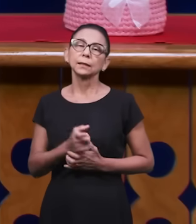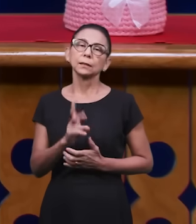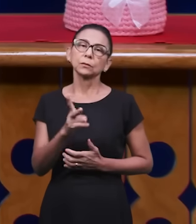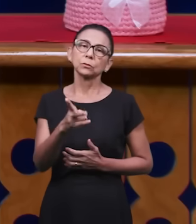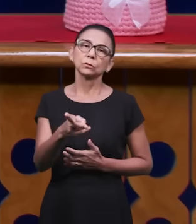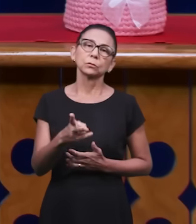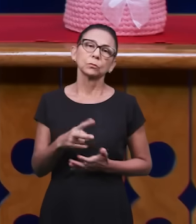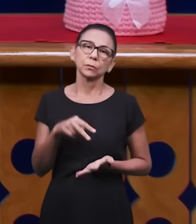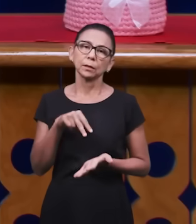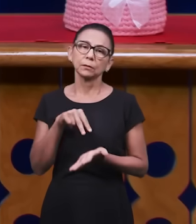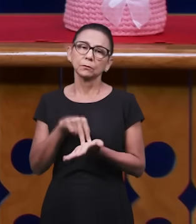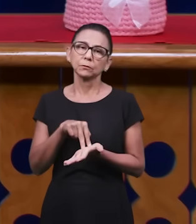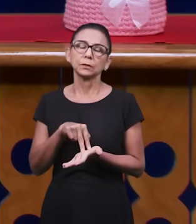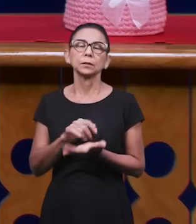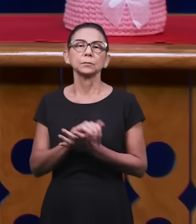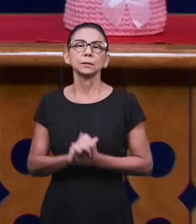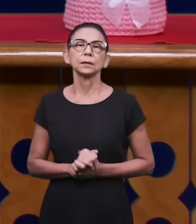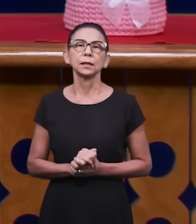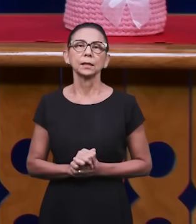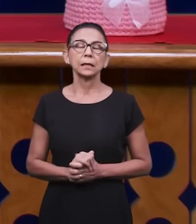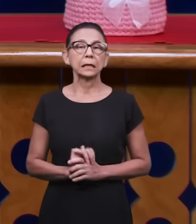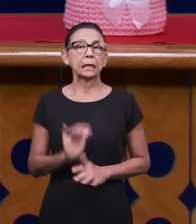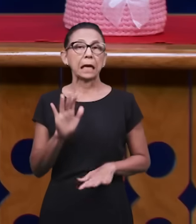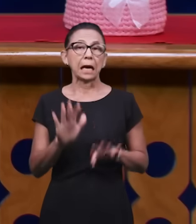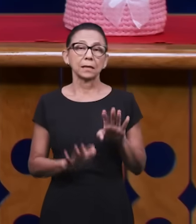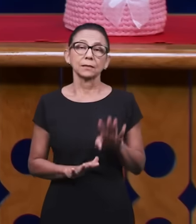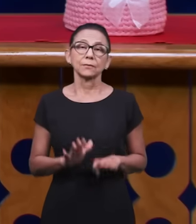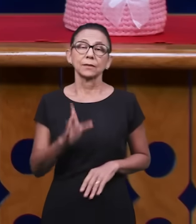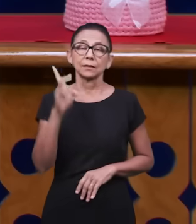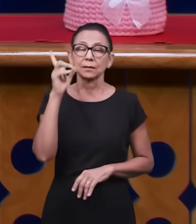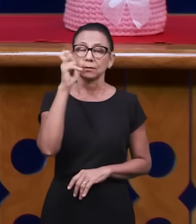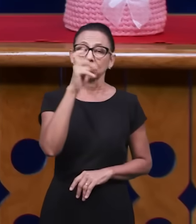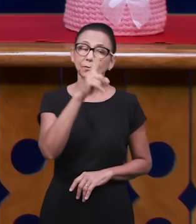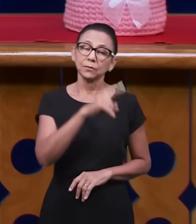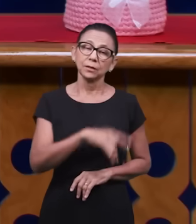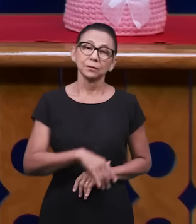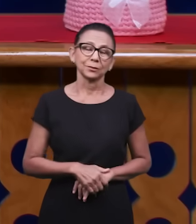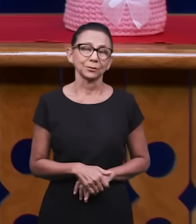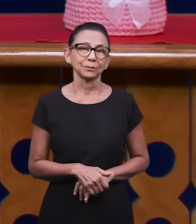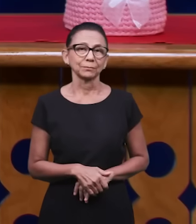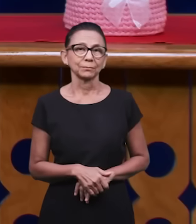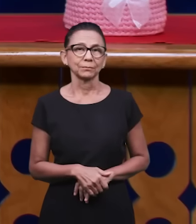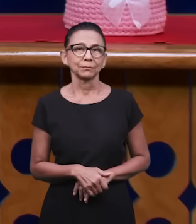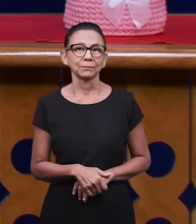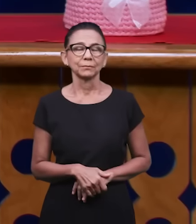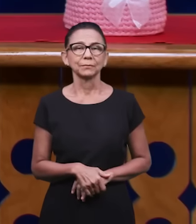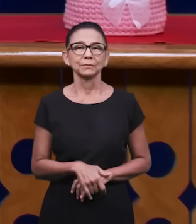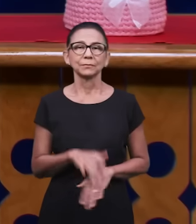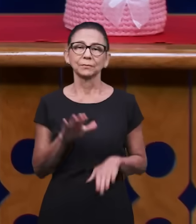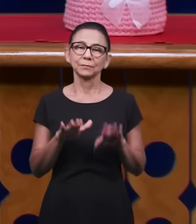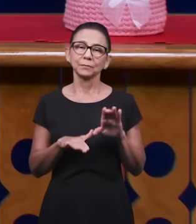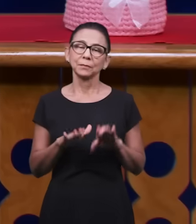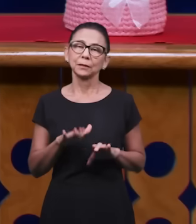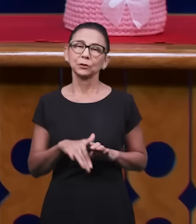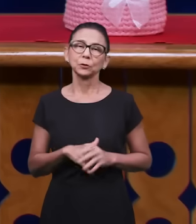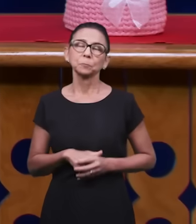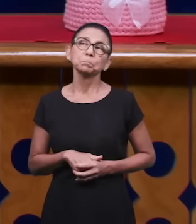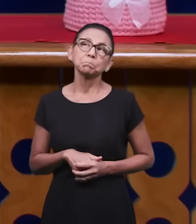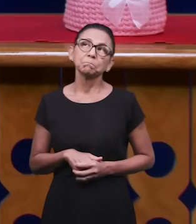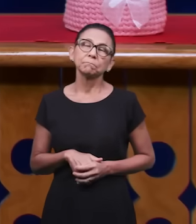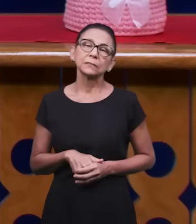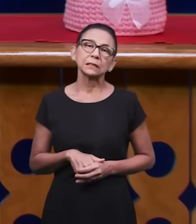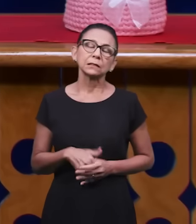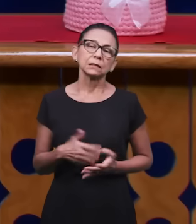de lágrimas. Não vai ser fácil fazer o fruto permanecer. Pode ser que